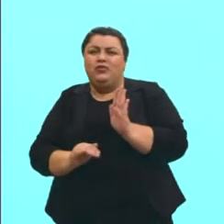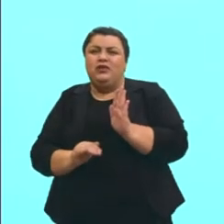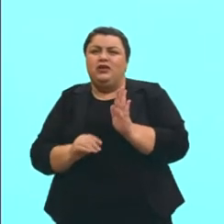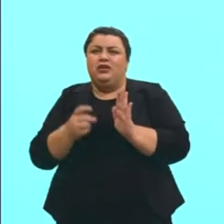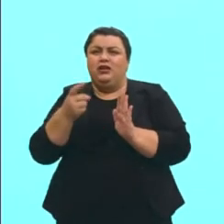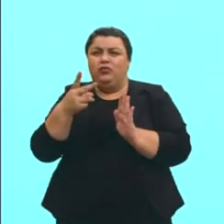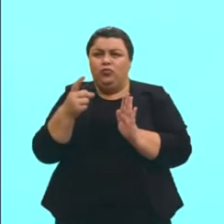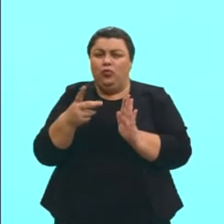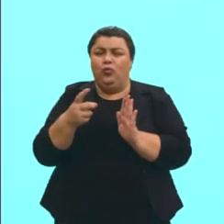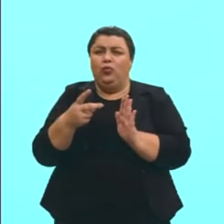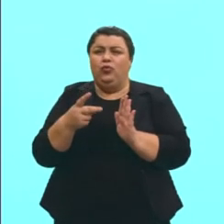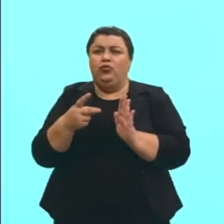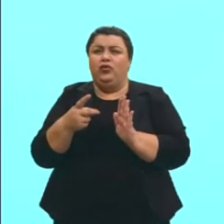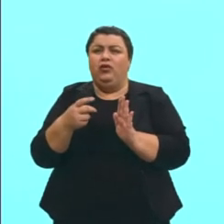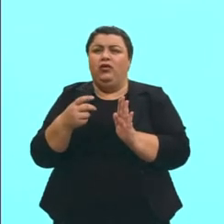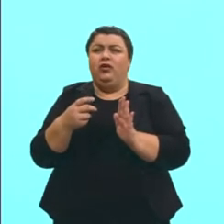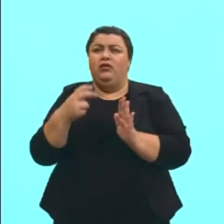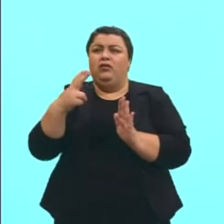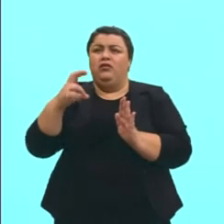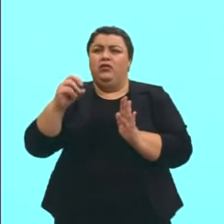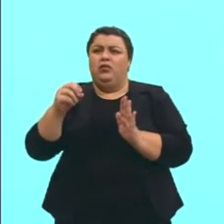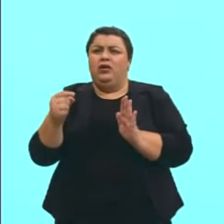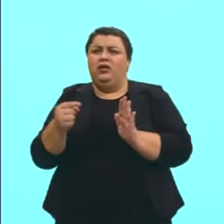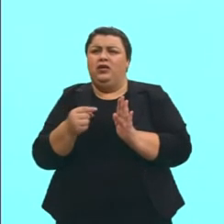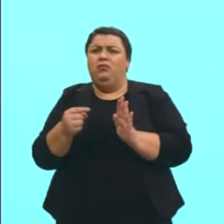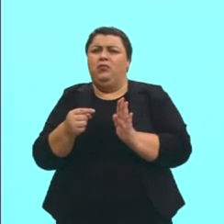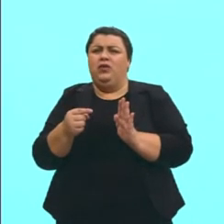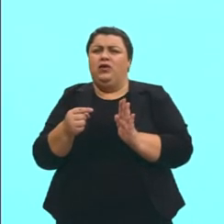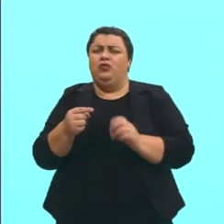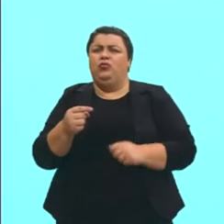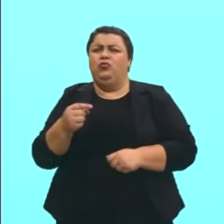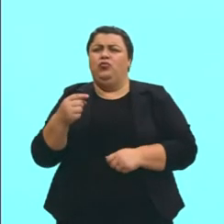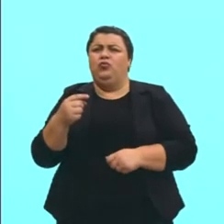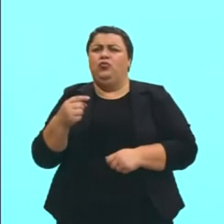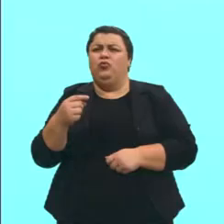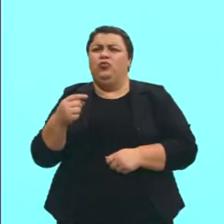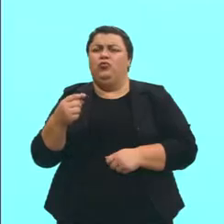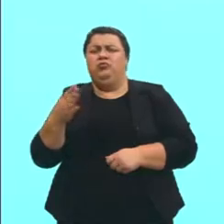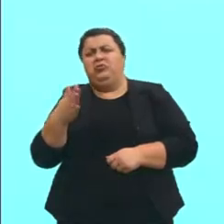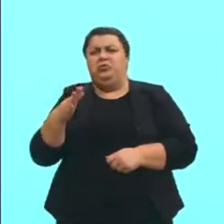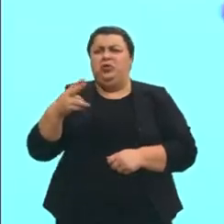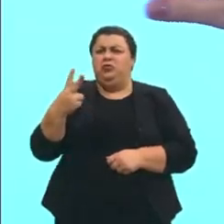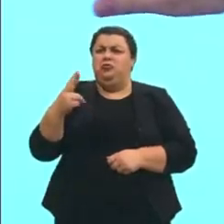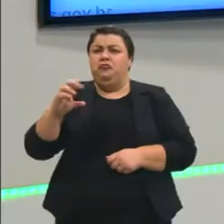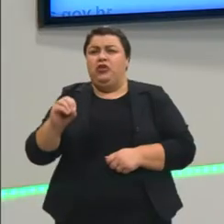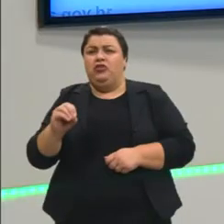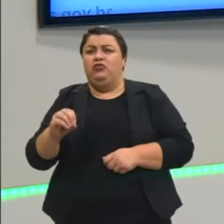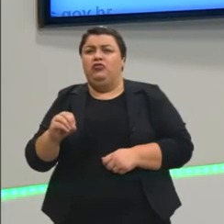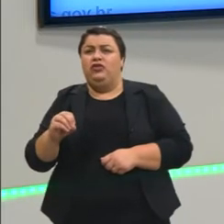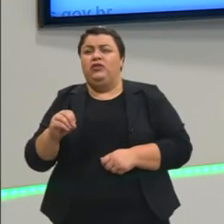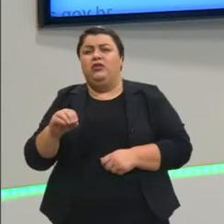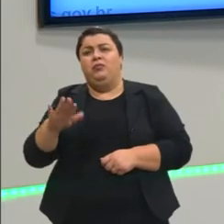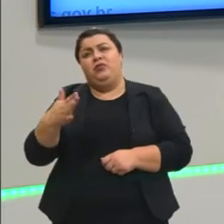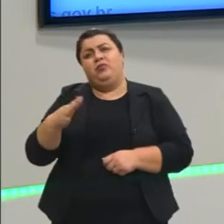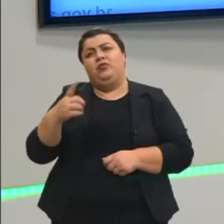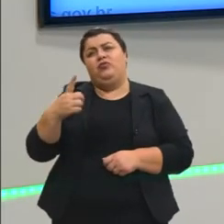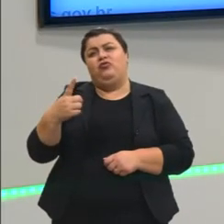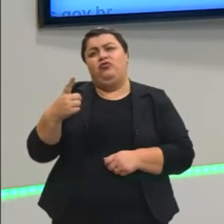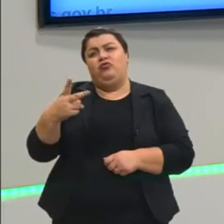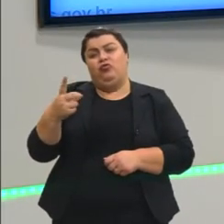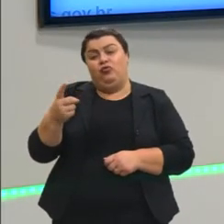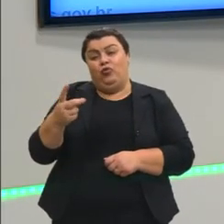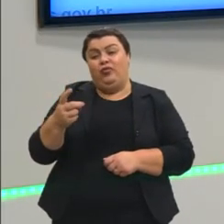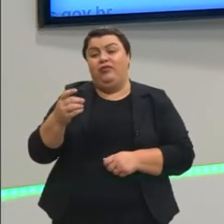62 1250 - 70 e poucos vai ter 20 Então vai ser em torno de 12 a